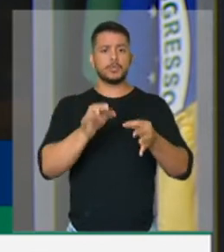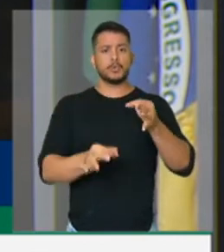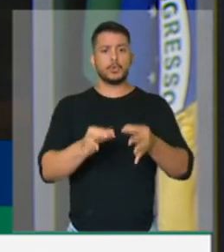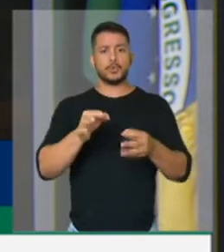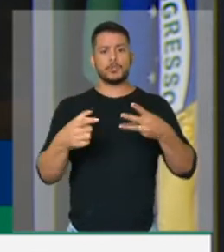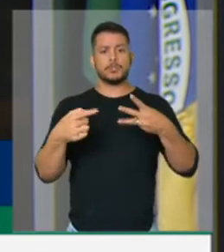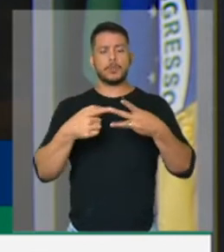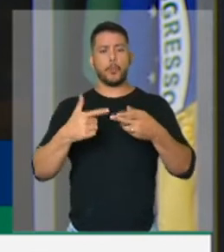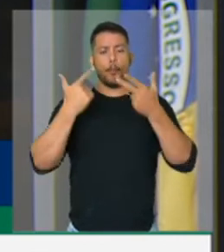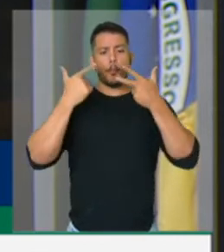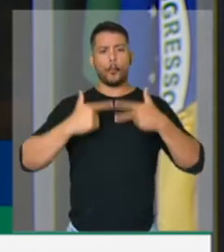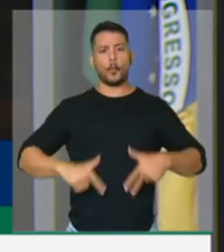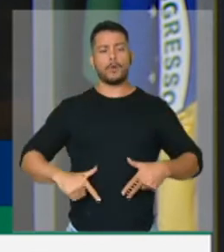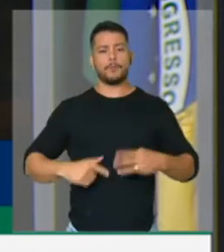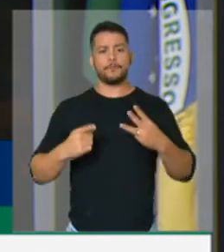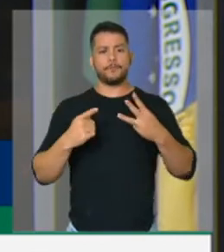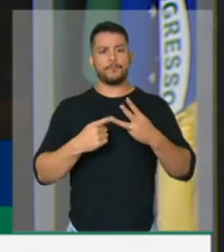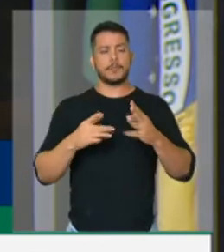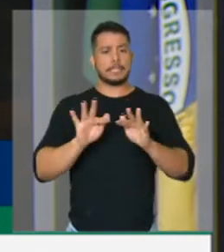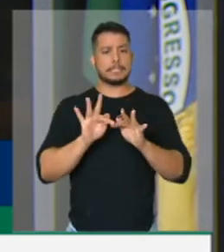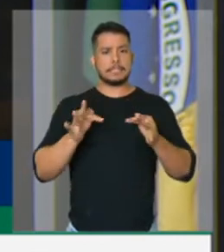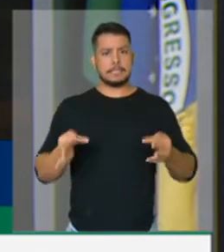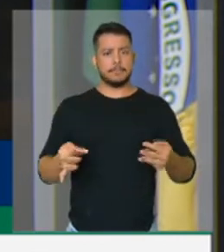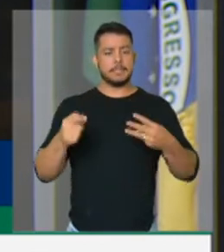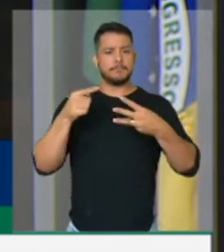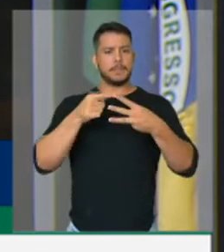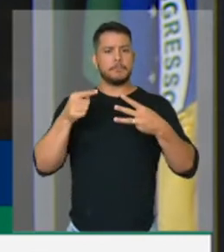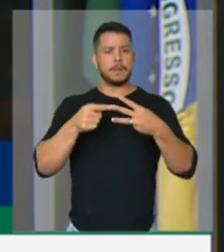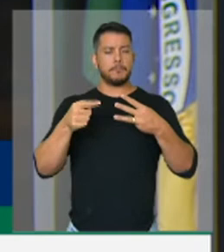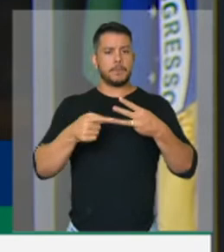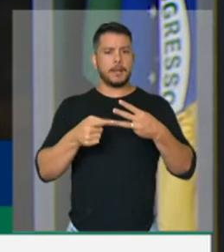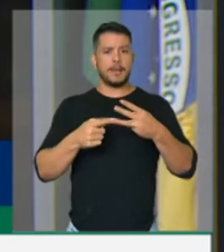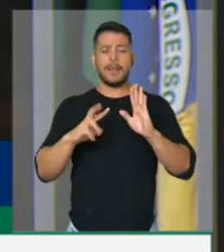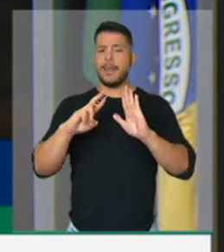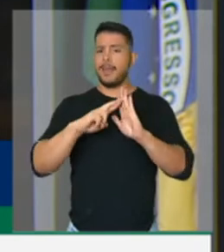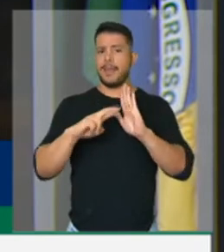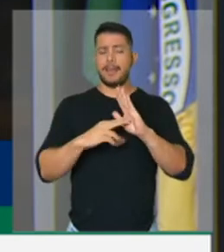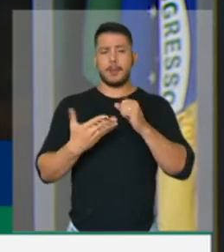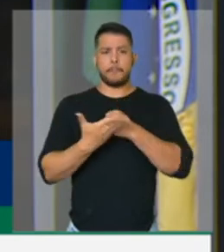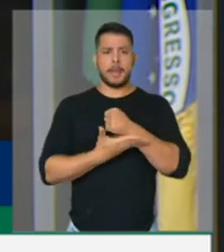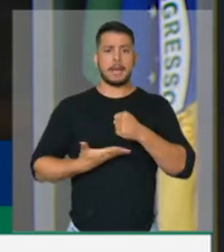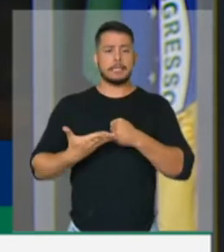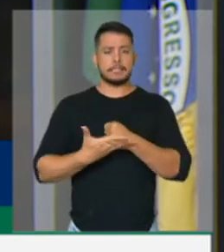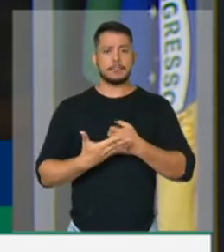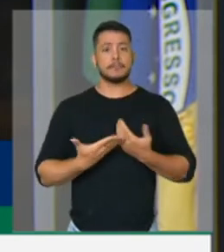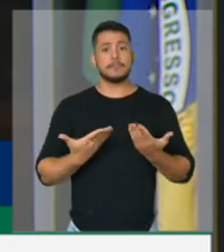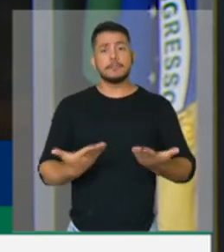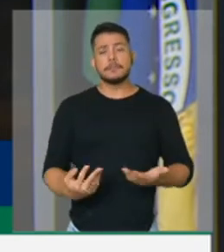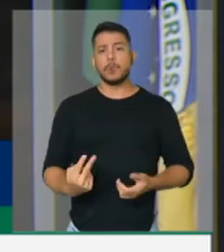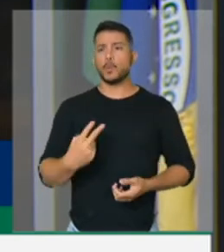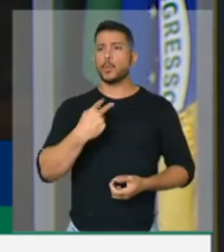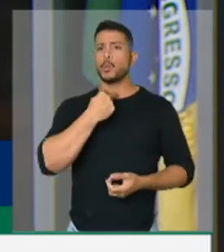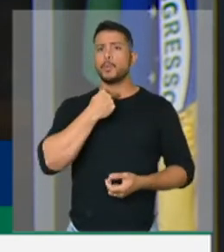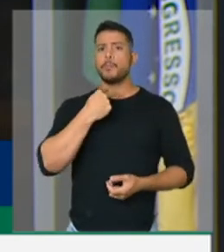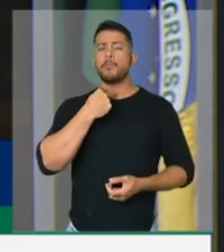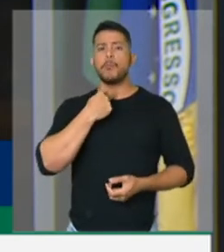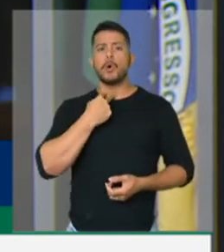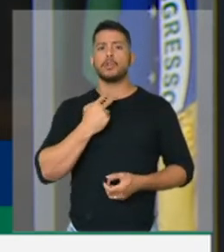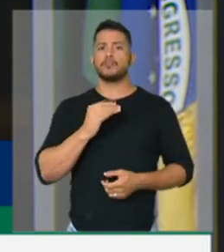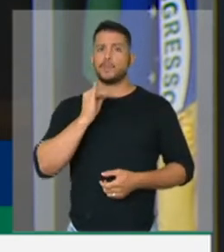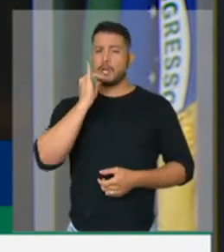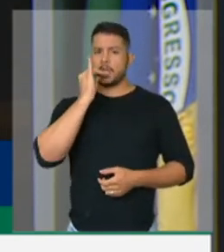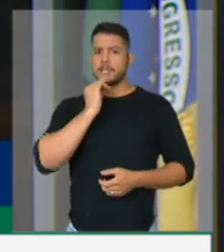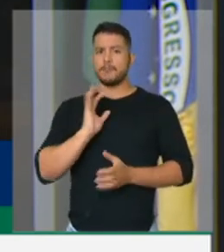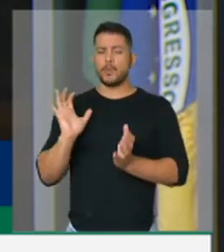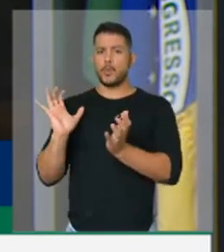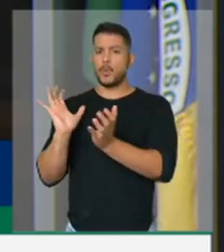neutralidade e simplicidade. Ou seja, não deve onerar mais um grupo da sociedade em detrimento de